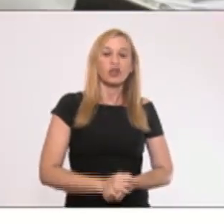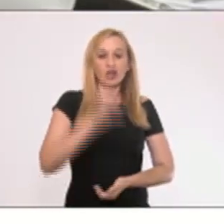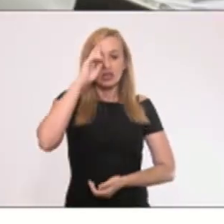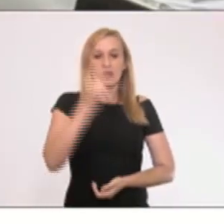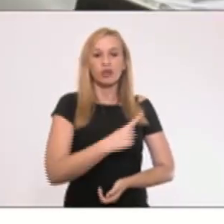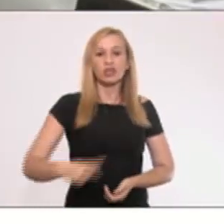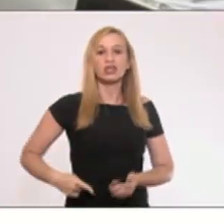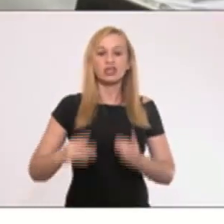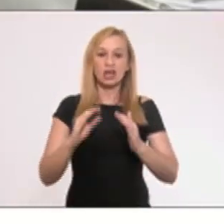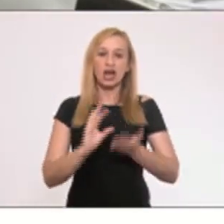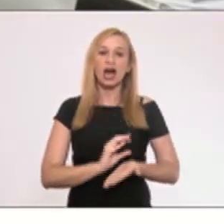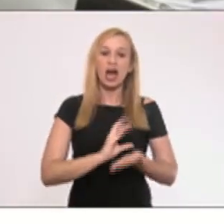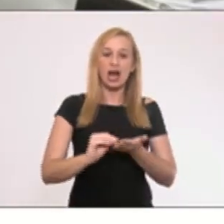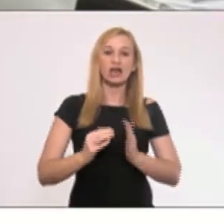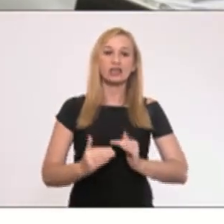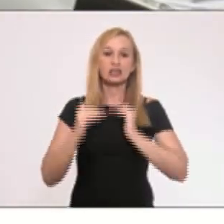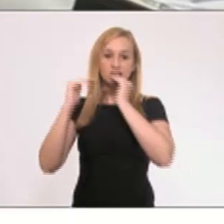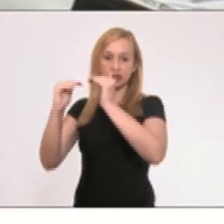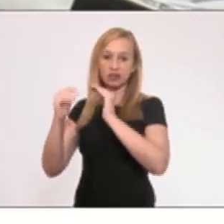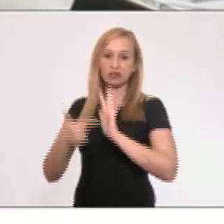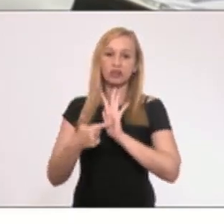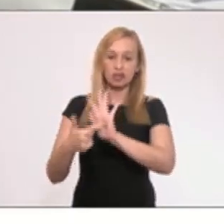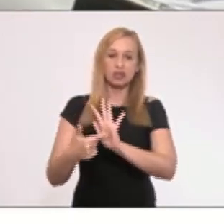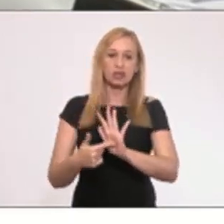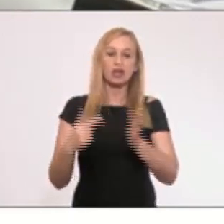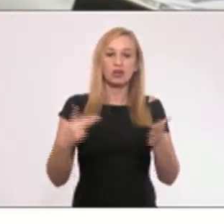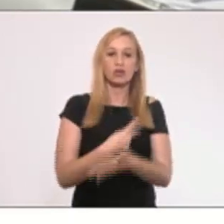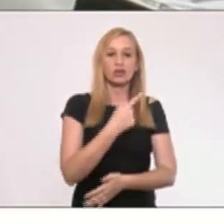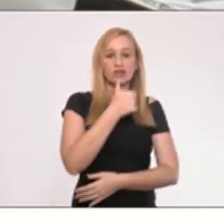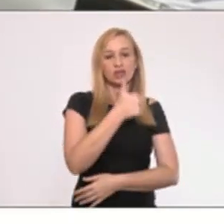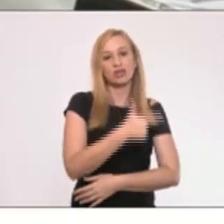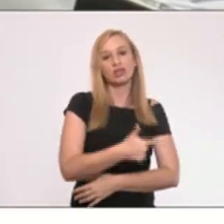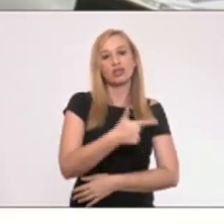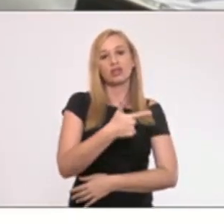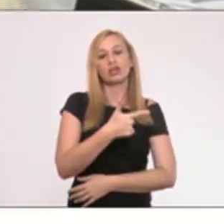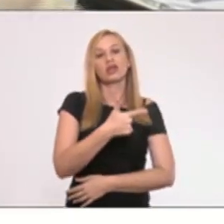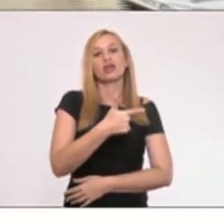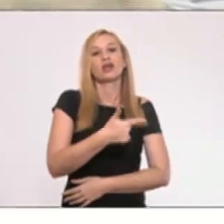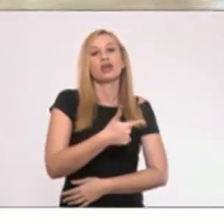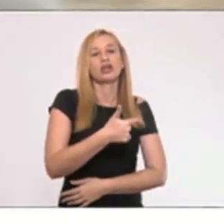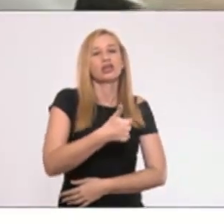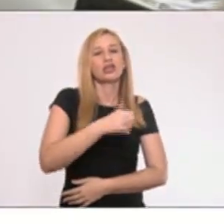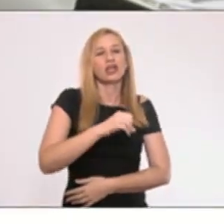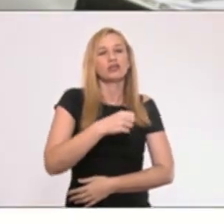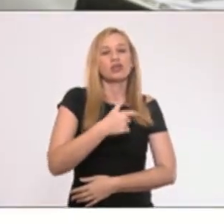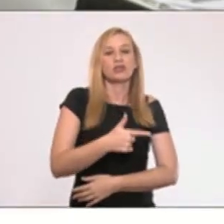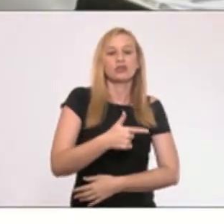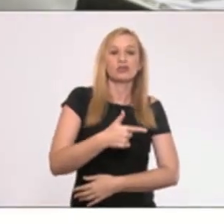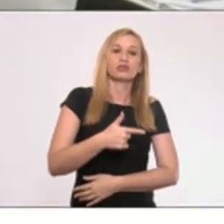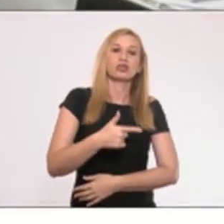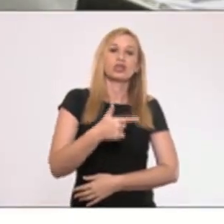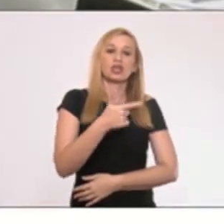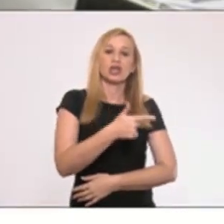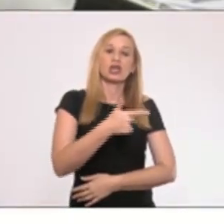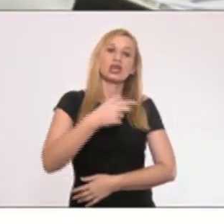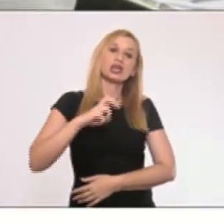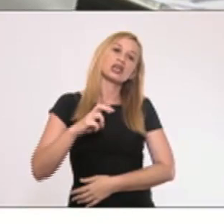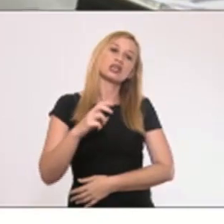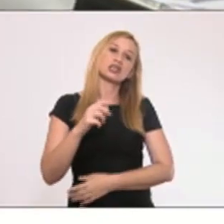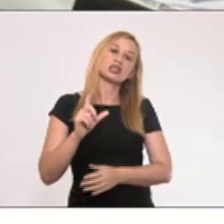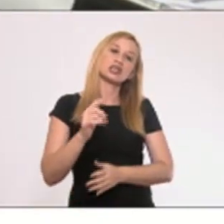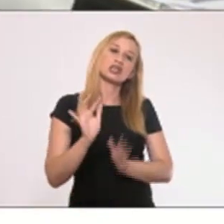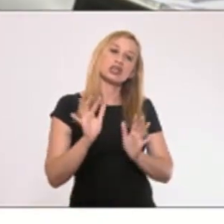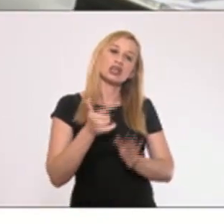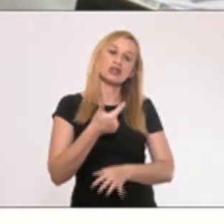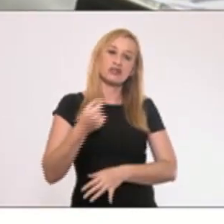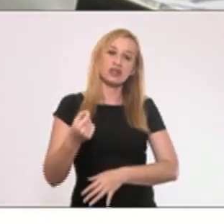Senhor presidente, a ata reflete com exatidão o ocorrido na 12ª sessão extraordinária, que iniciada às 15h20 e encerrou-se